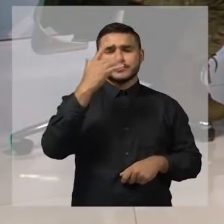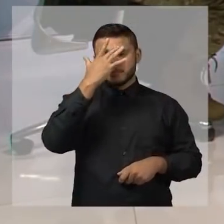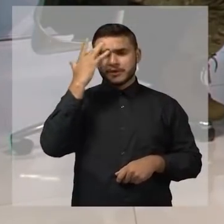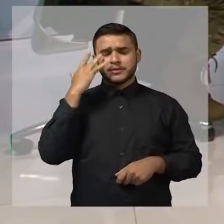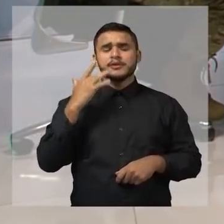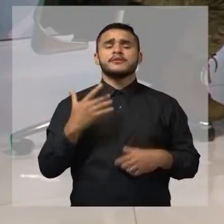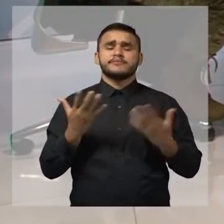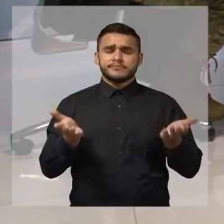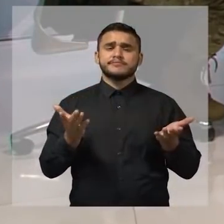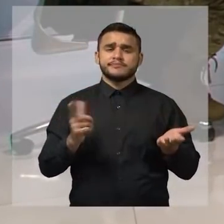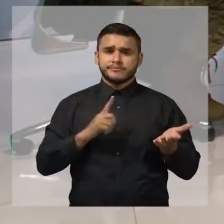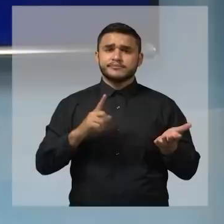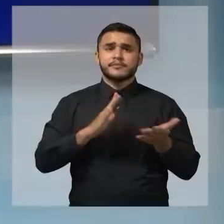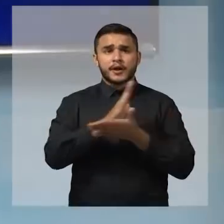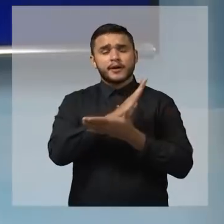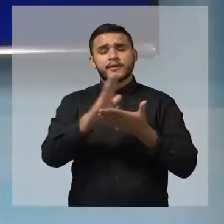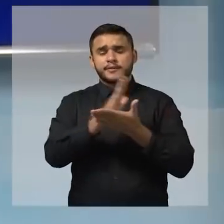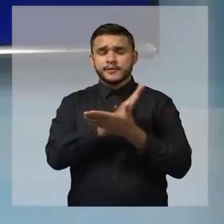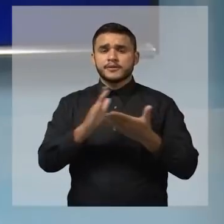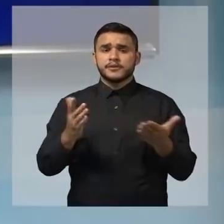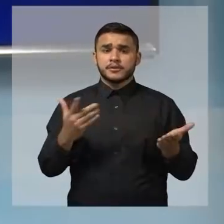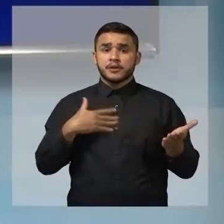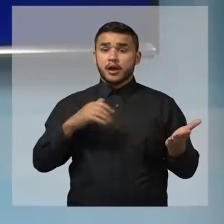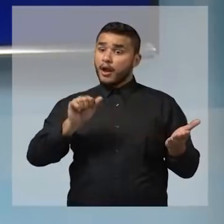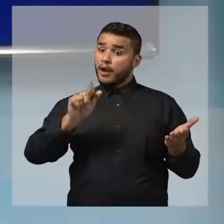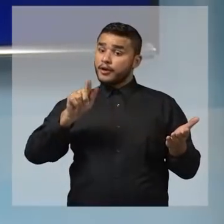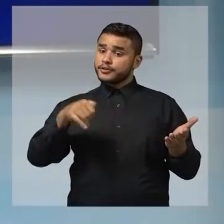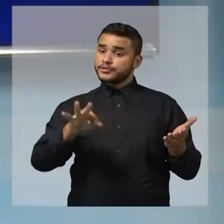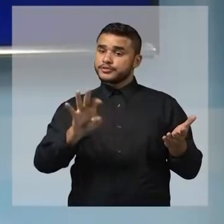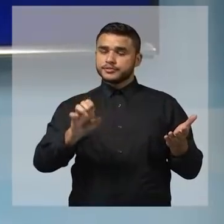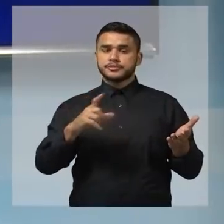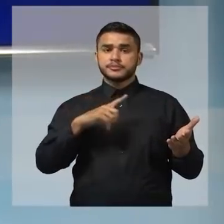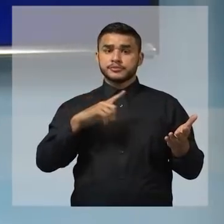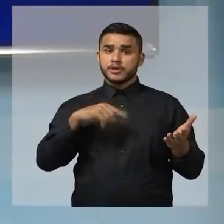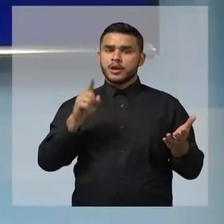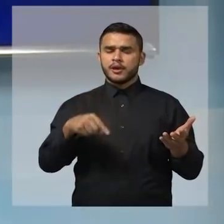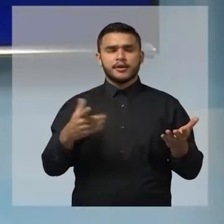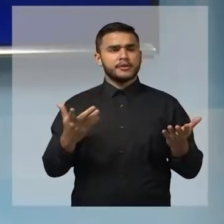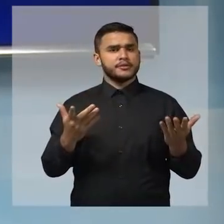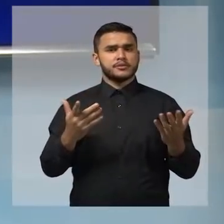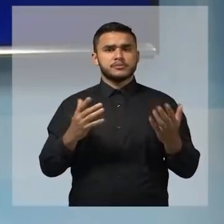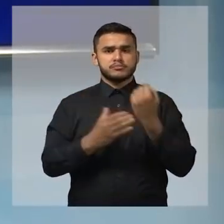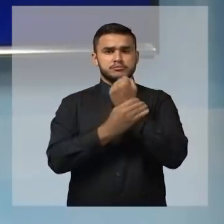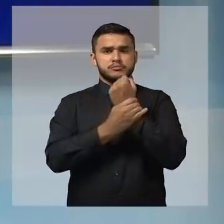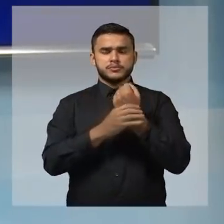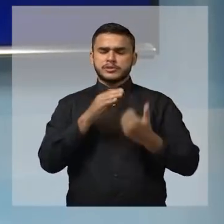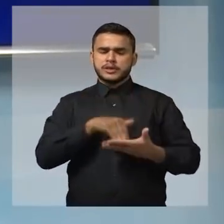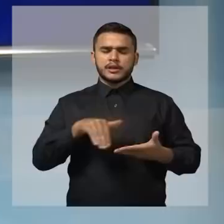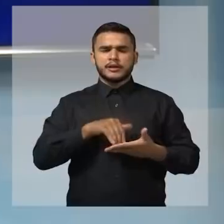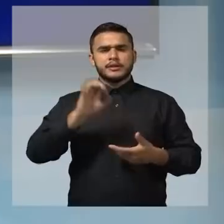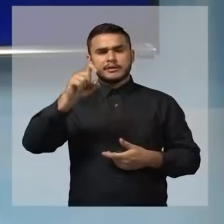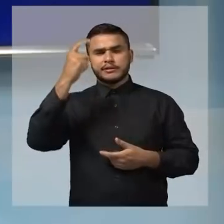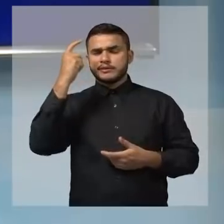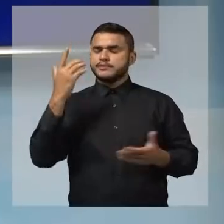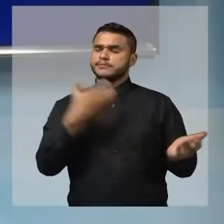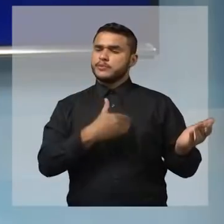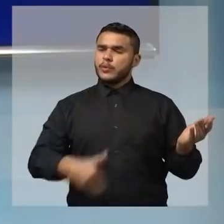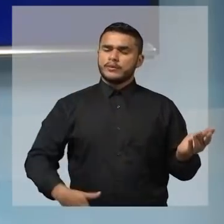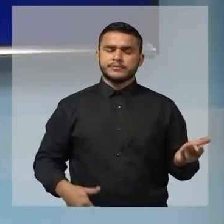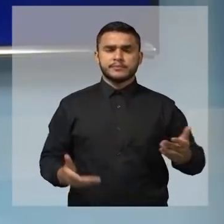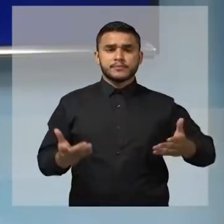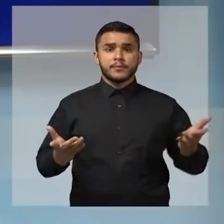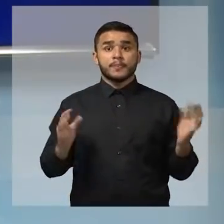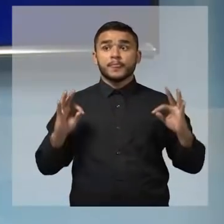admitido até por alguns agentes da própria estrutura de segurança do estado, de que os presídios do estado